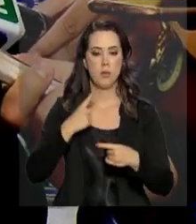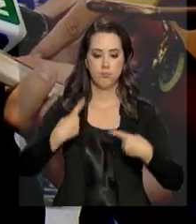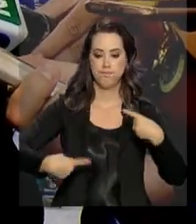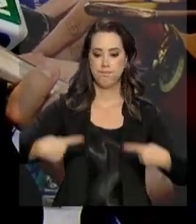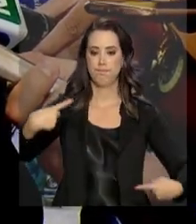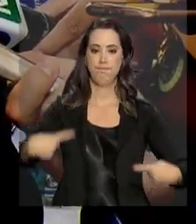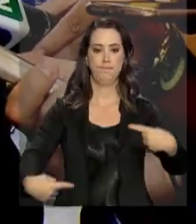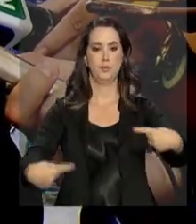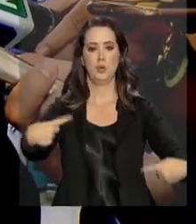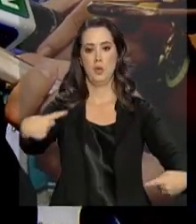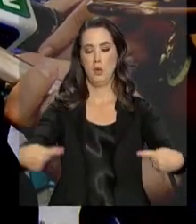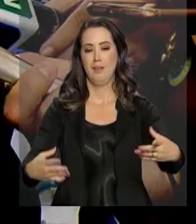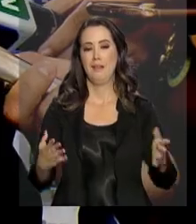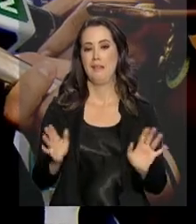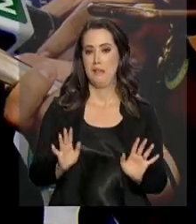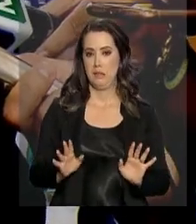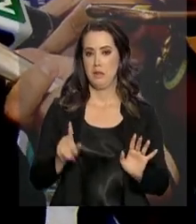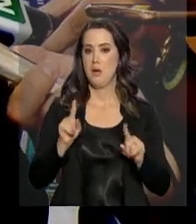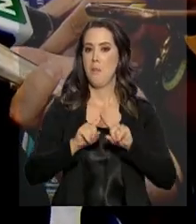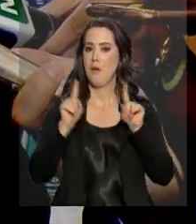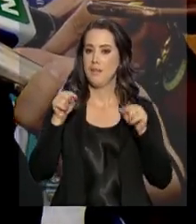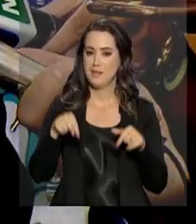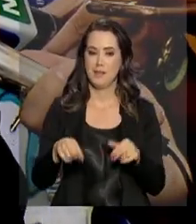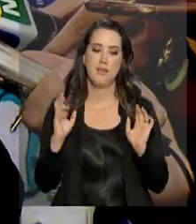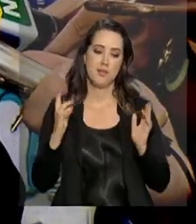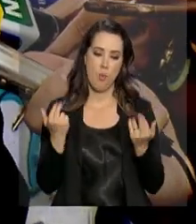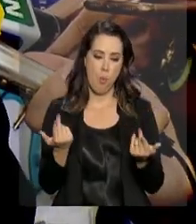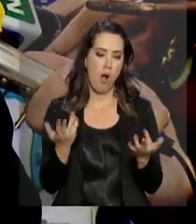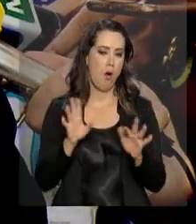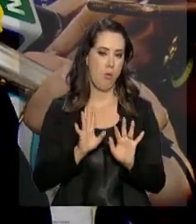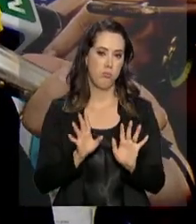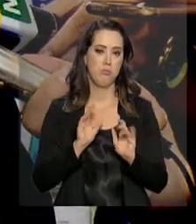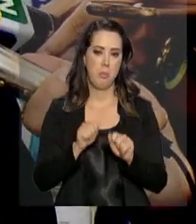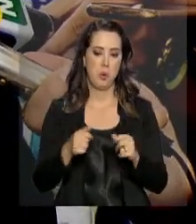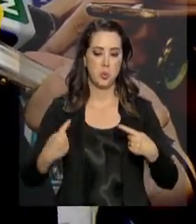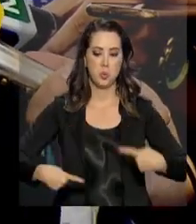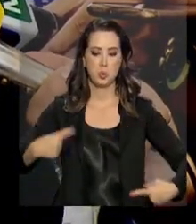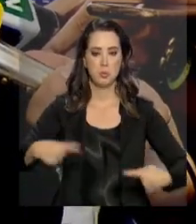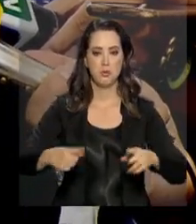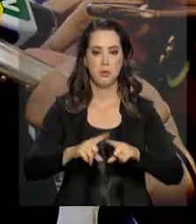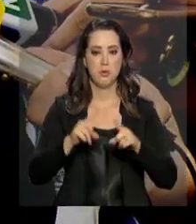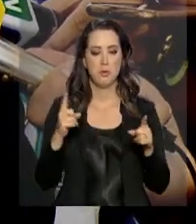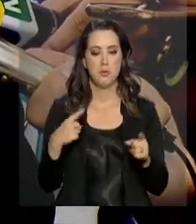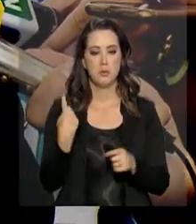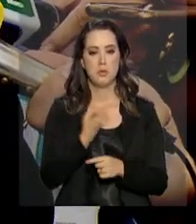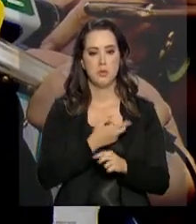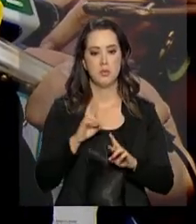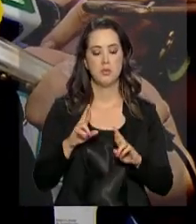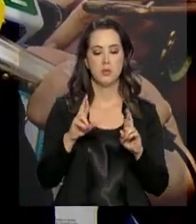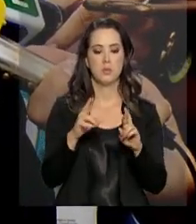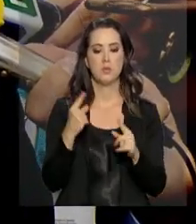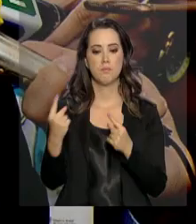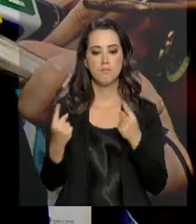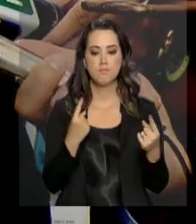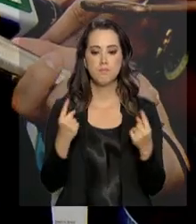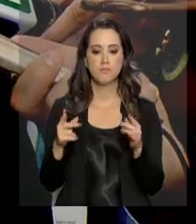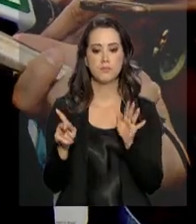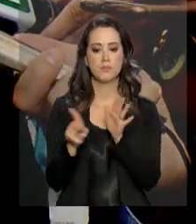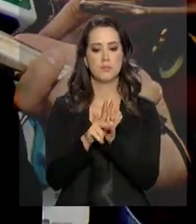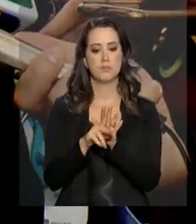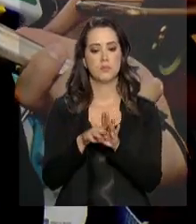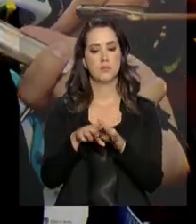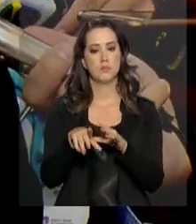acirramento e evidentemente que essa não vai ser diferente essa polarização o que a gente espera é que cada um faça a escolha